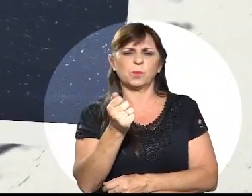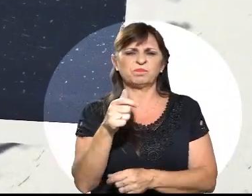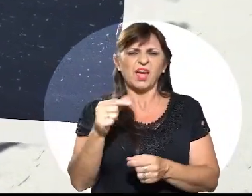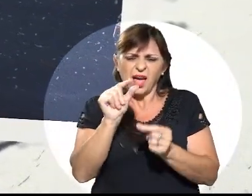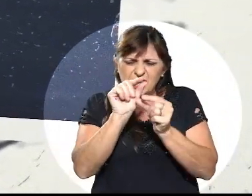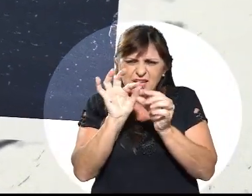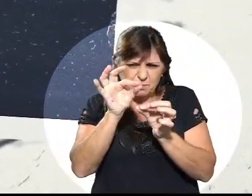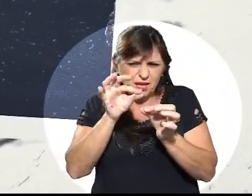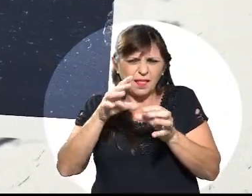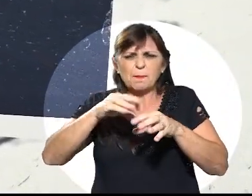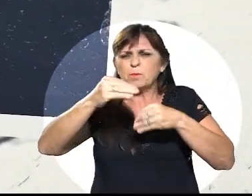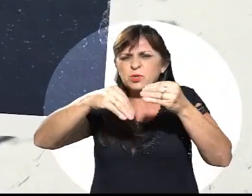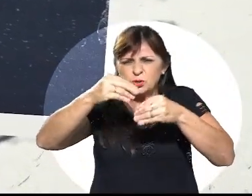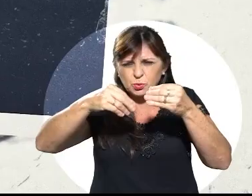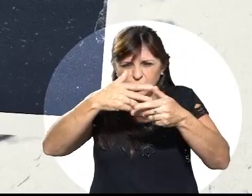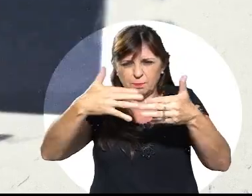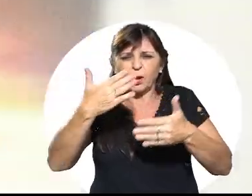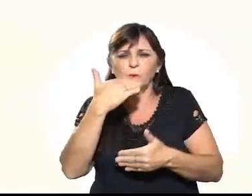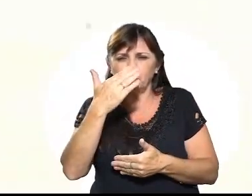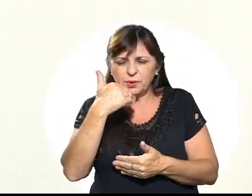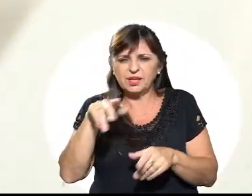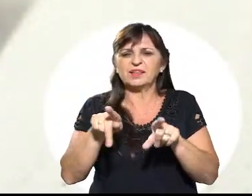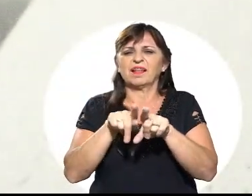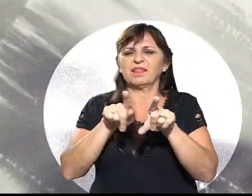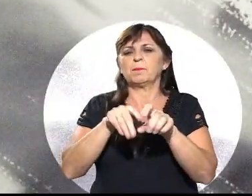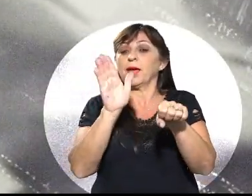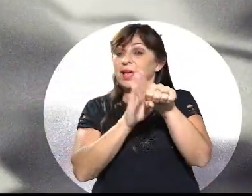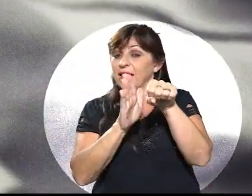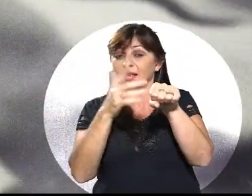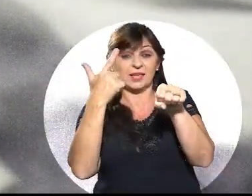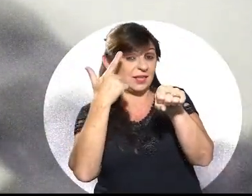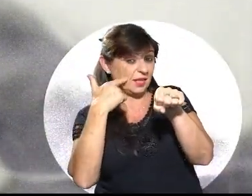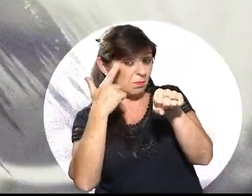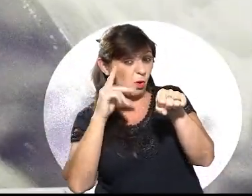noz moscada, o coentro, a cebola e a hortelã.